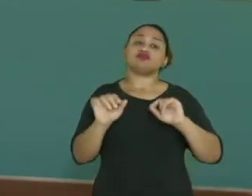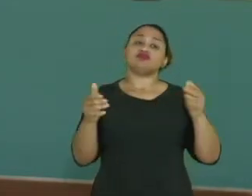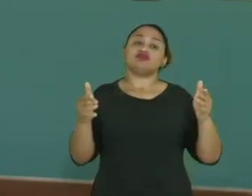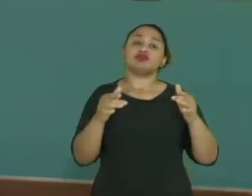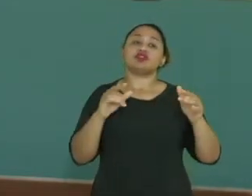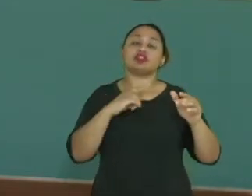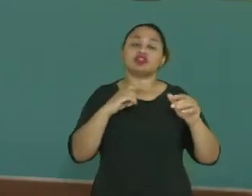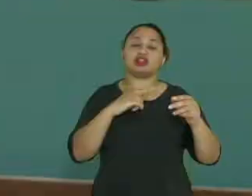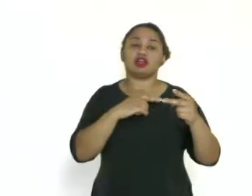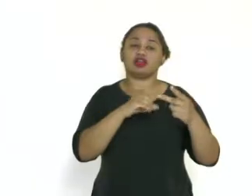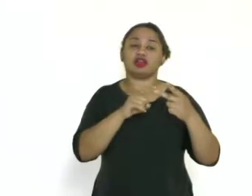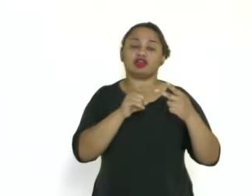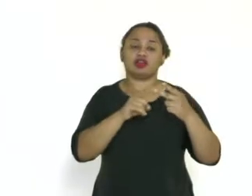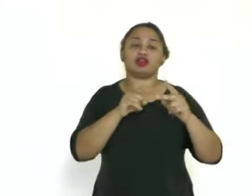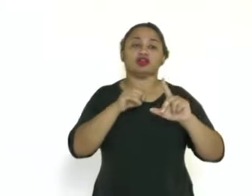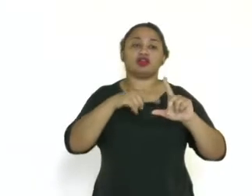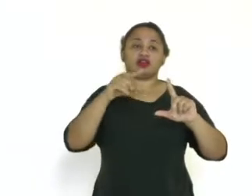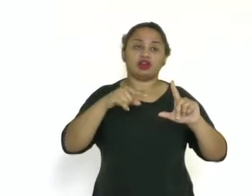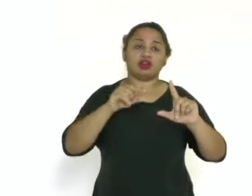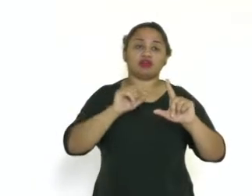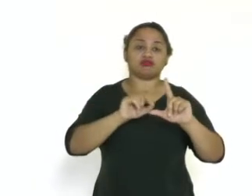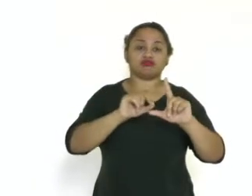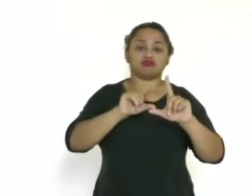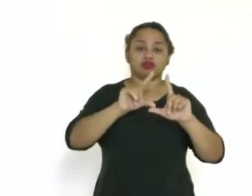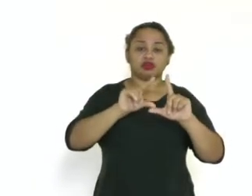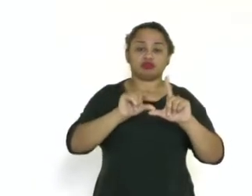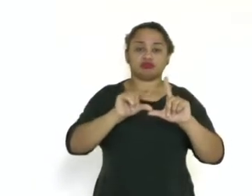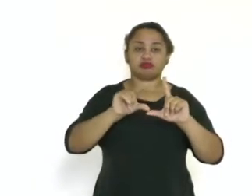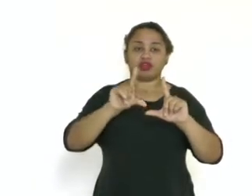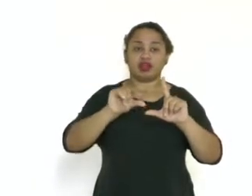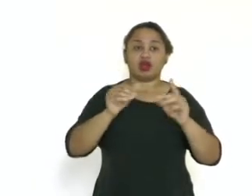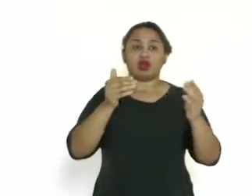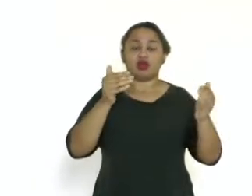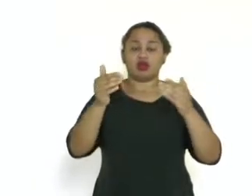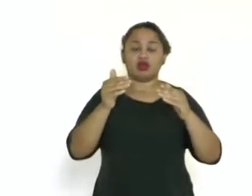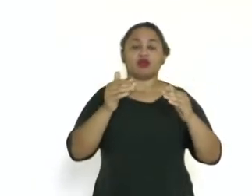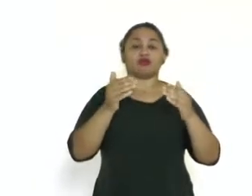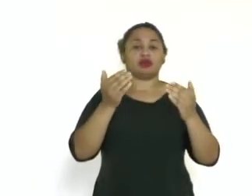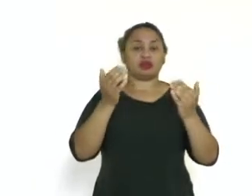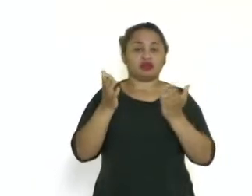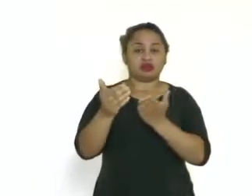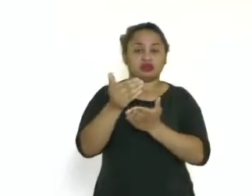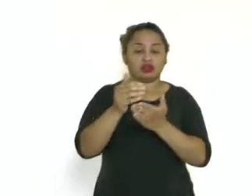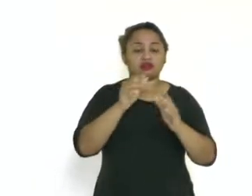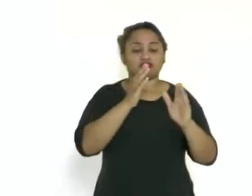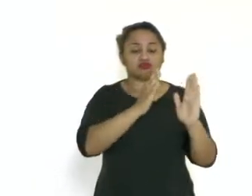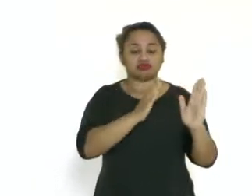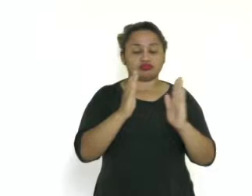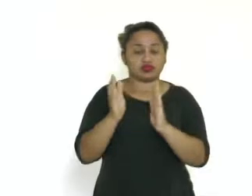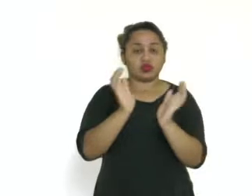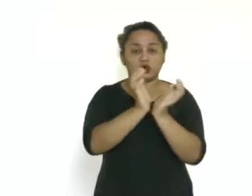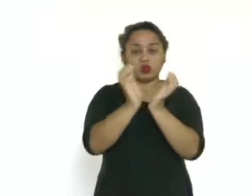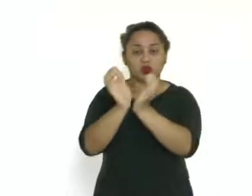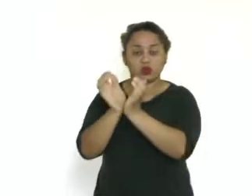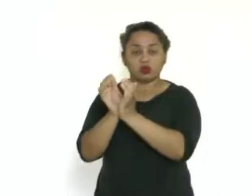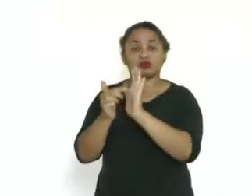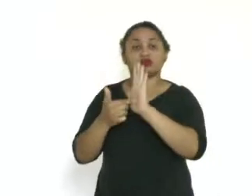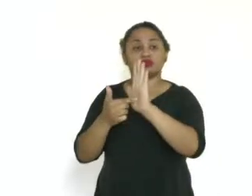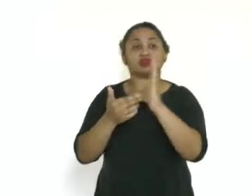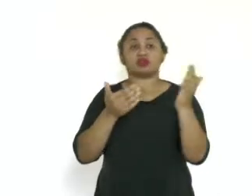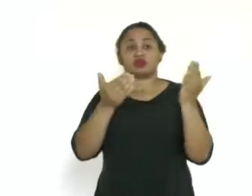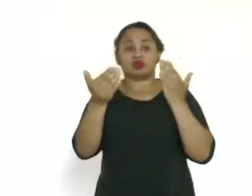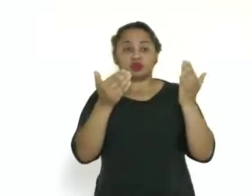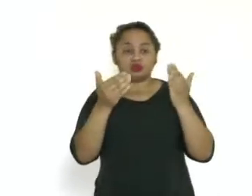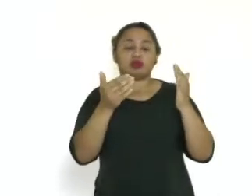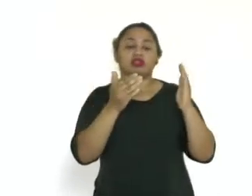o gráfico de colunas, ele permite a gente comparar os dados por categorias, tá? Ilustrando comparações de